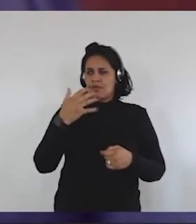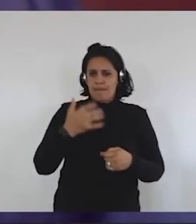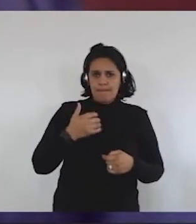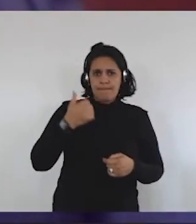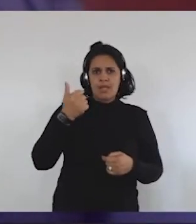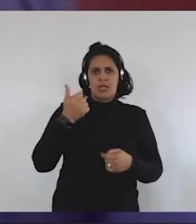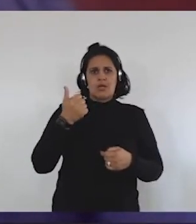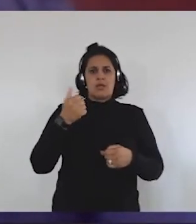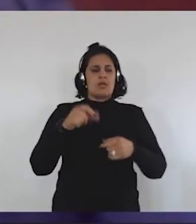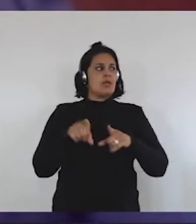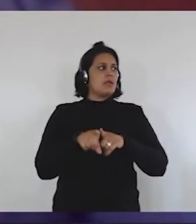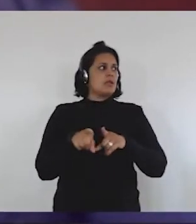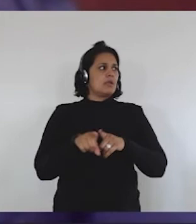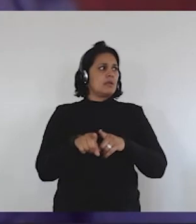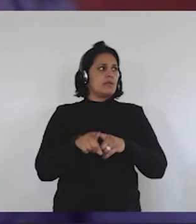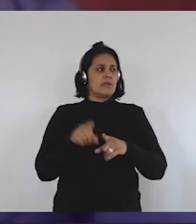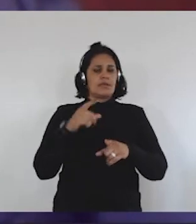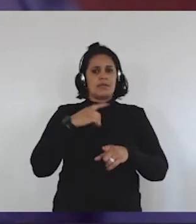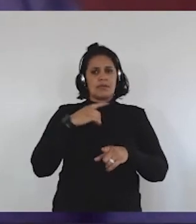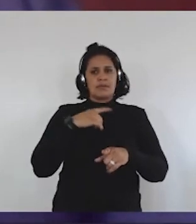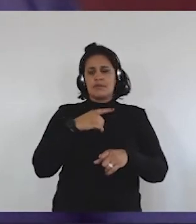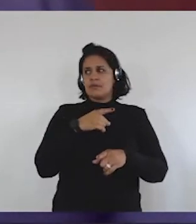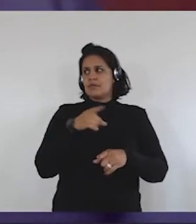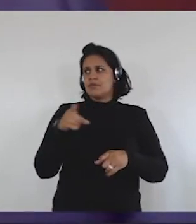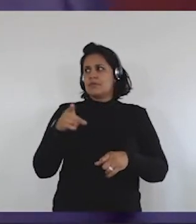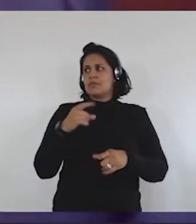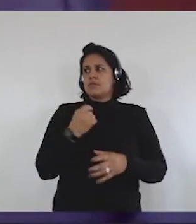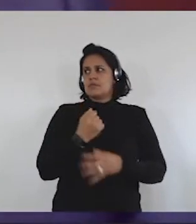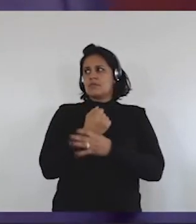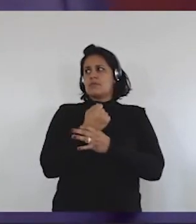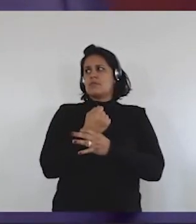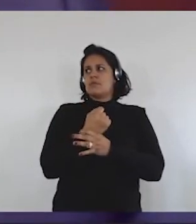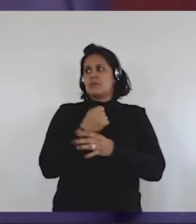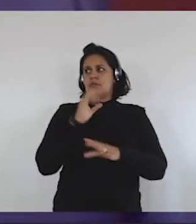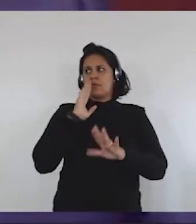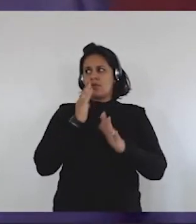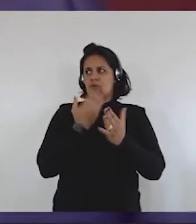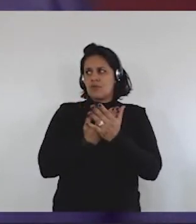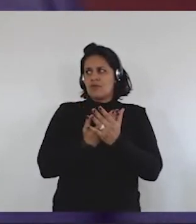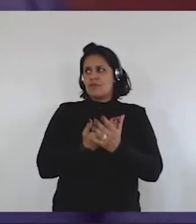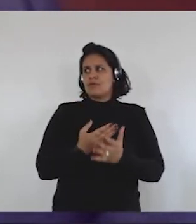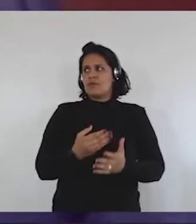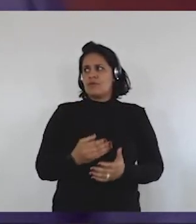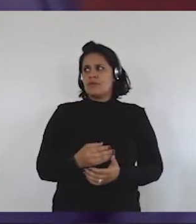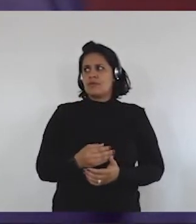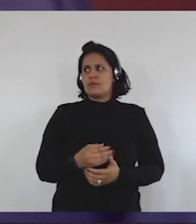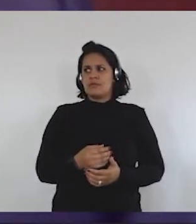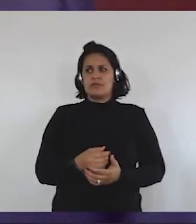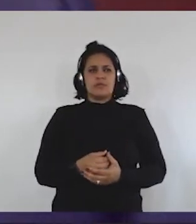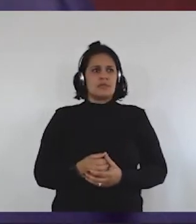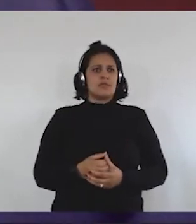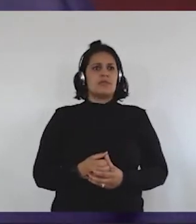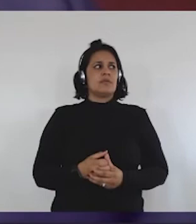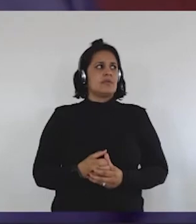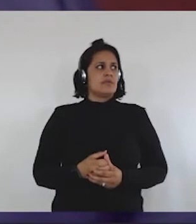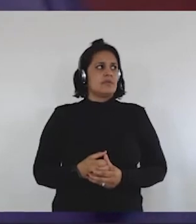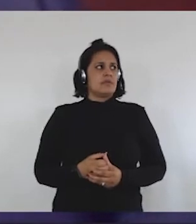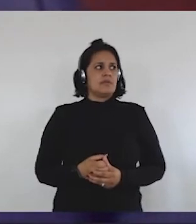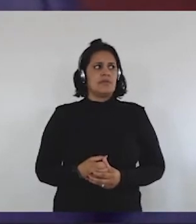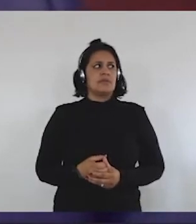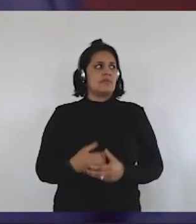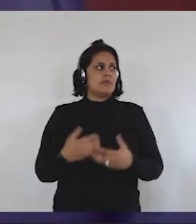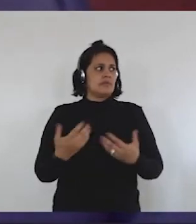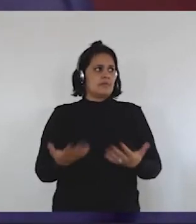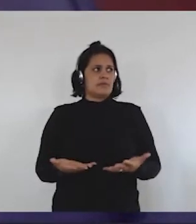em você depositar muito mais segurança e confiança para que nós tenhamos nossas prerrogativas defendidas Brasil afora. Eu